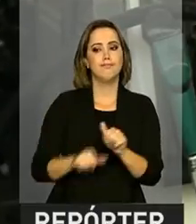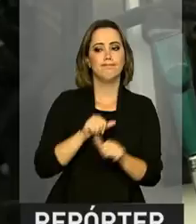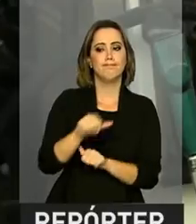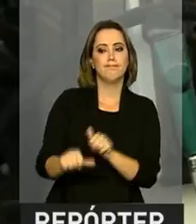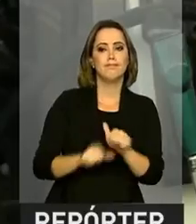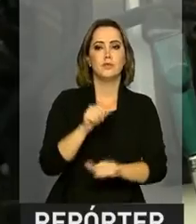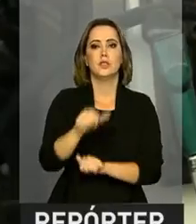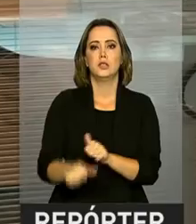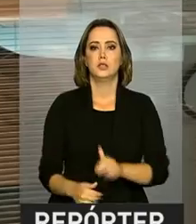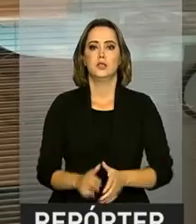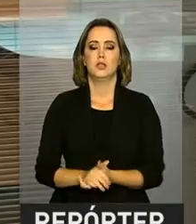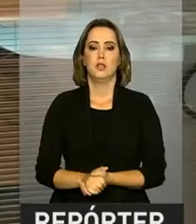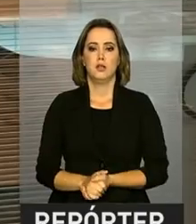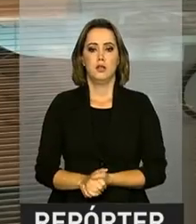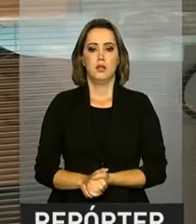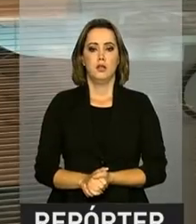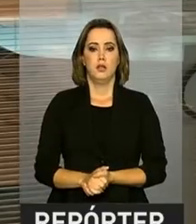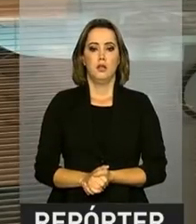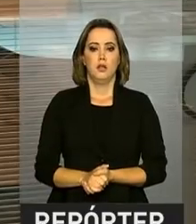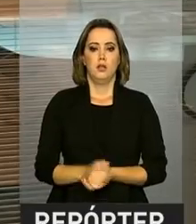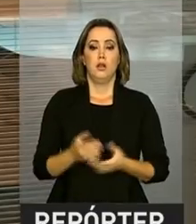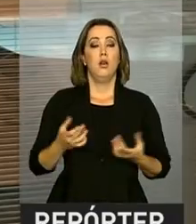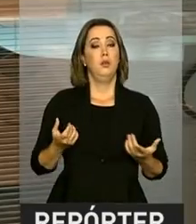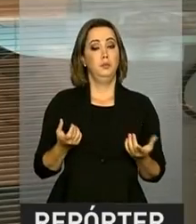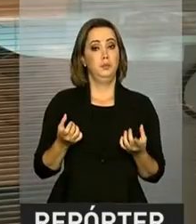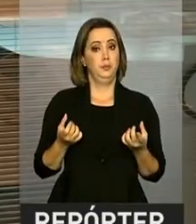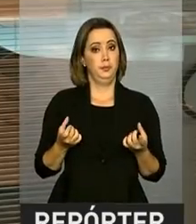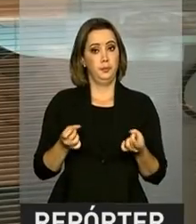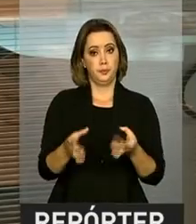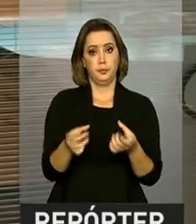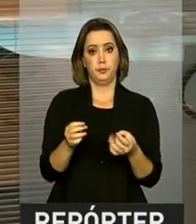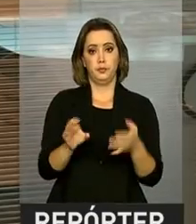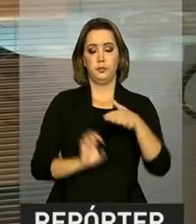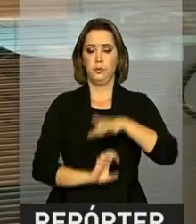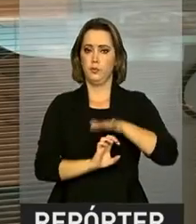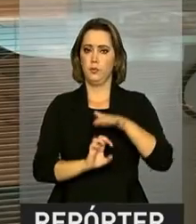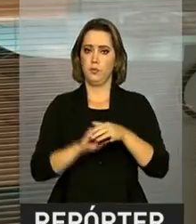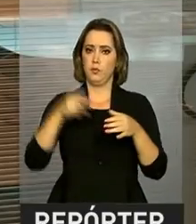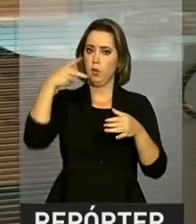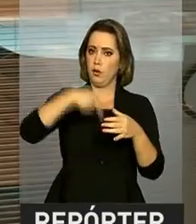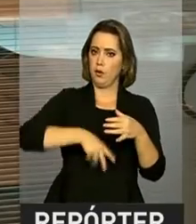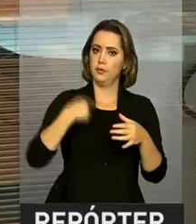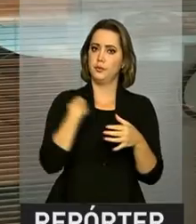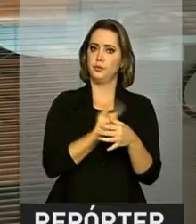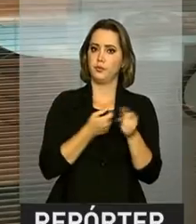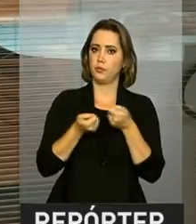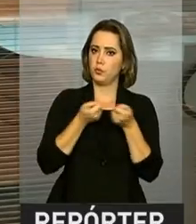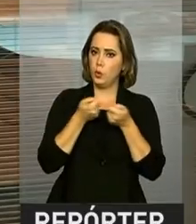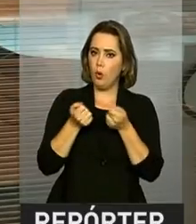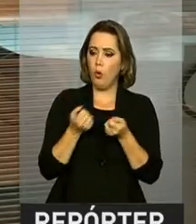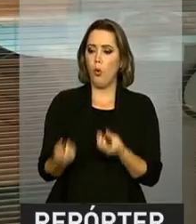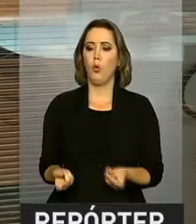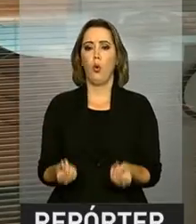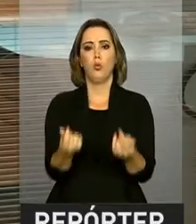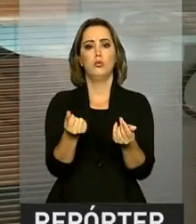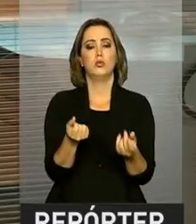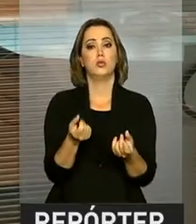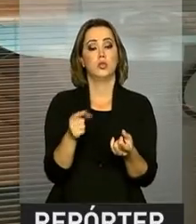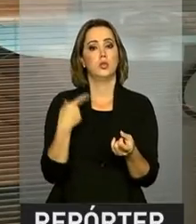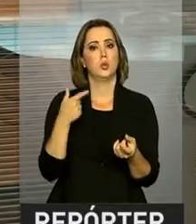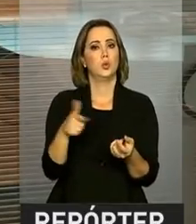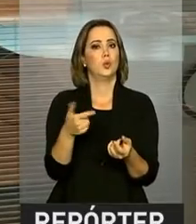algumas influências. O preço de venda da Petrobras, que nós informamos quando fazemos reajuste de preço, são os preços